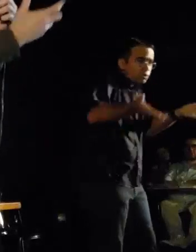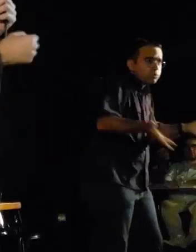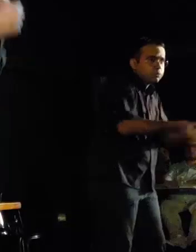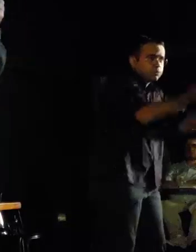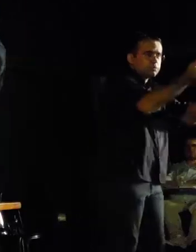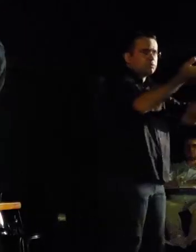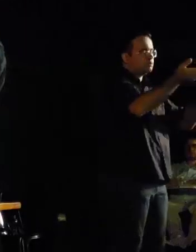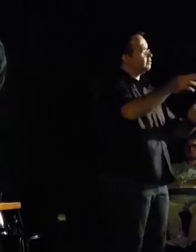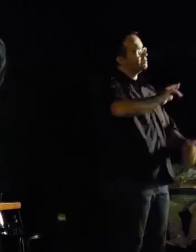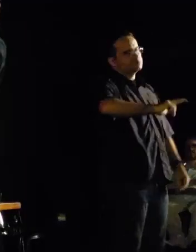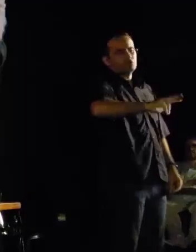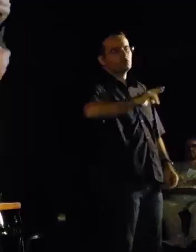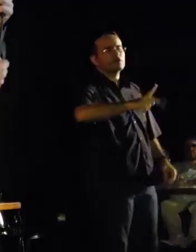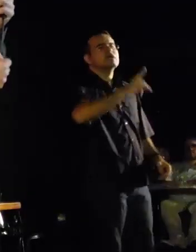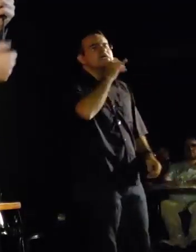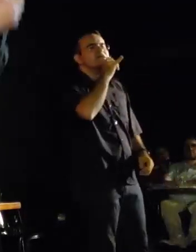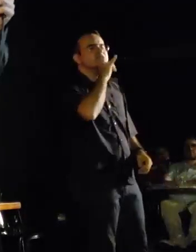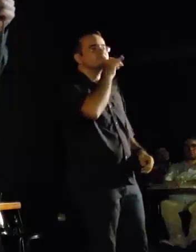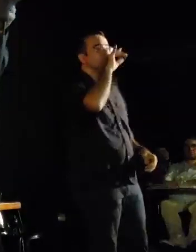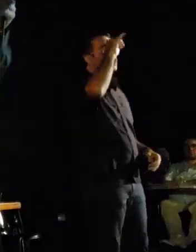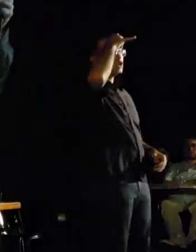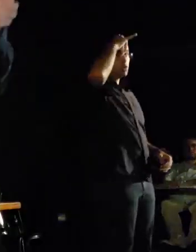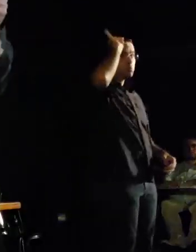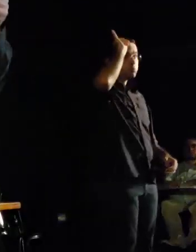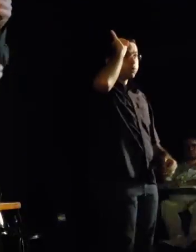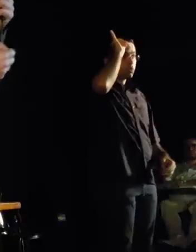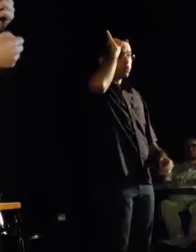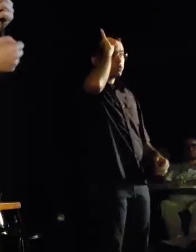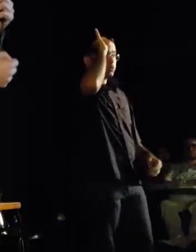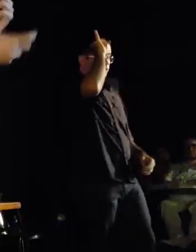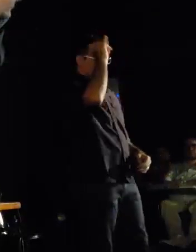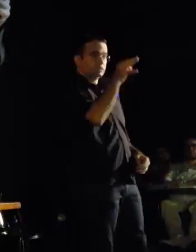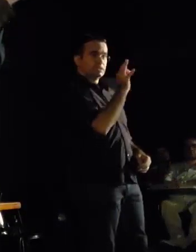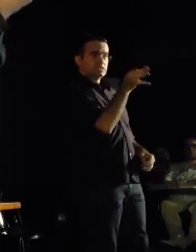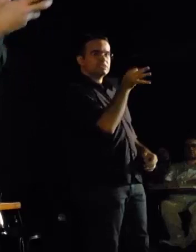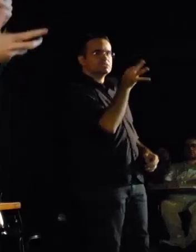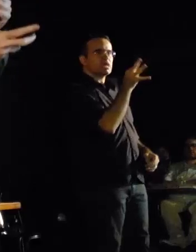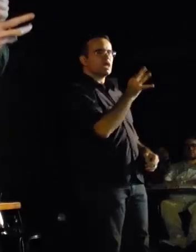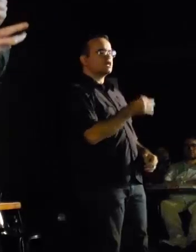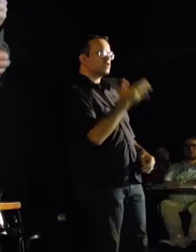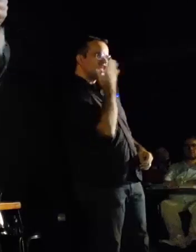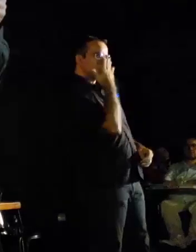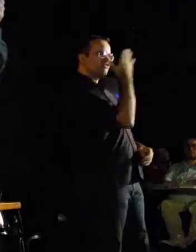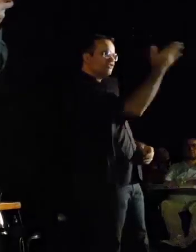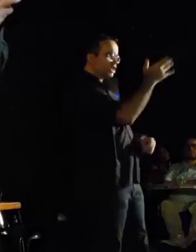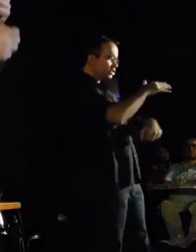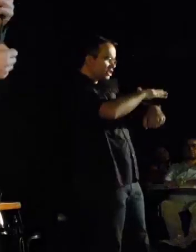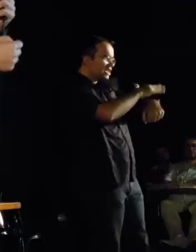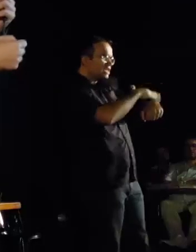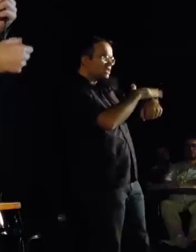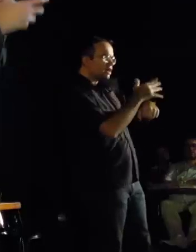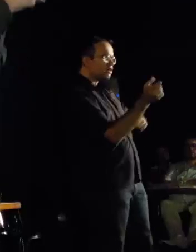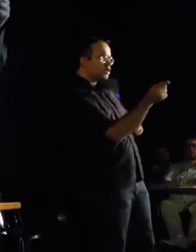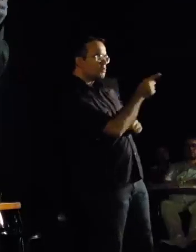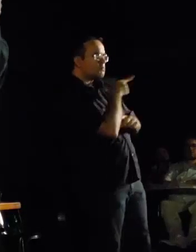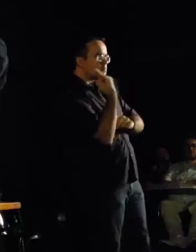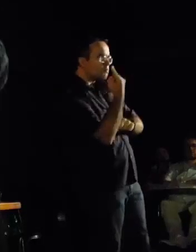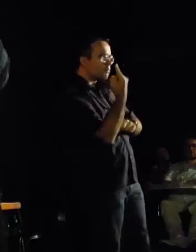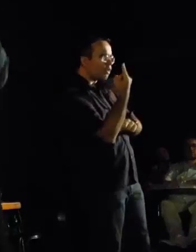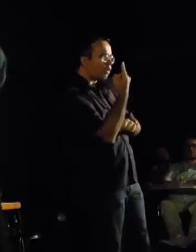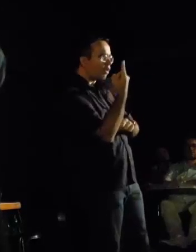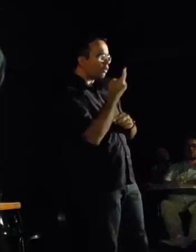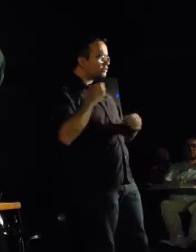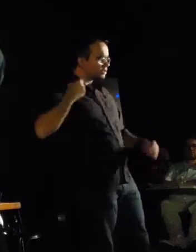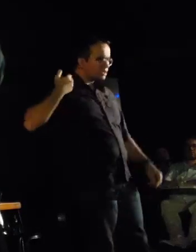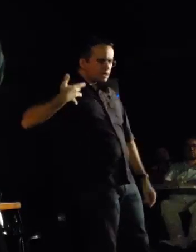um boi e um ser humano na frente de um matadouro. Aquele que berrar é humano, mesmo que seja o